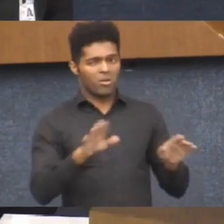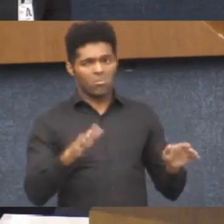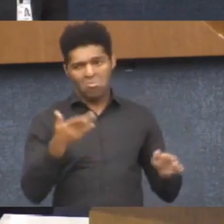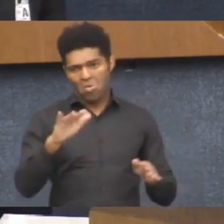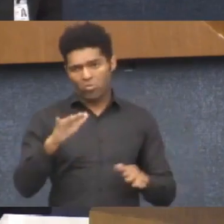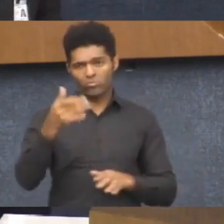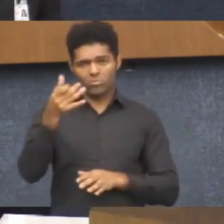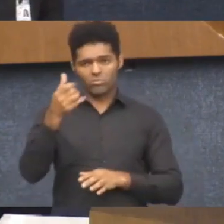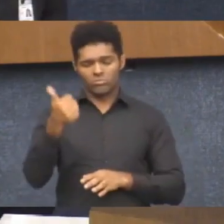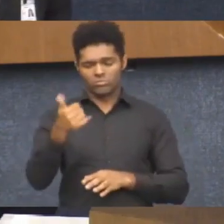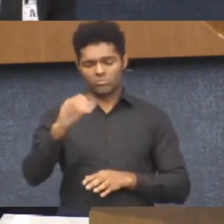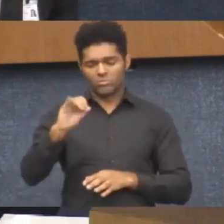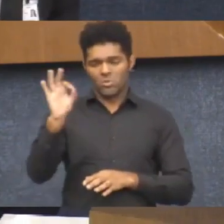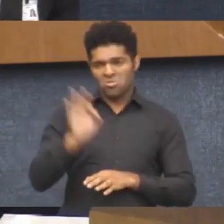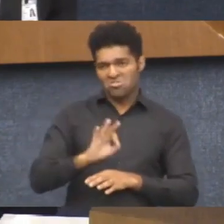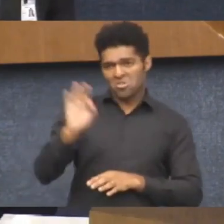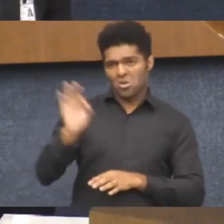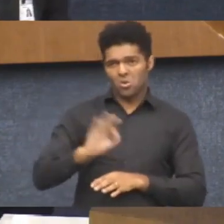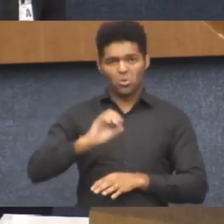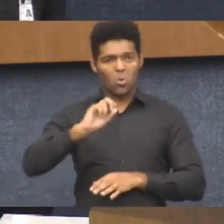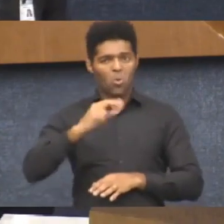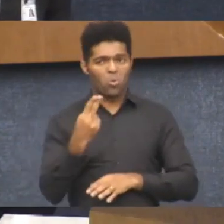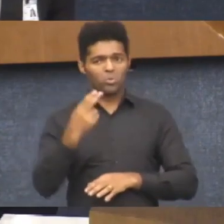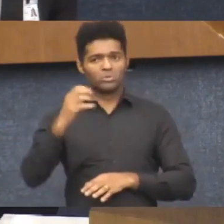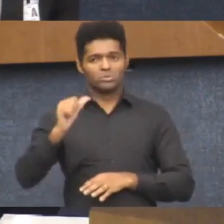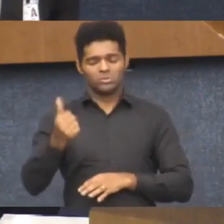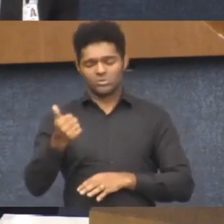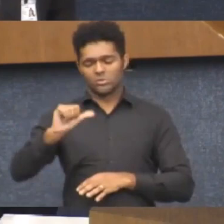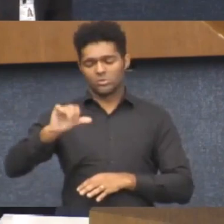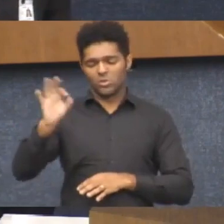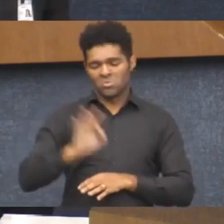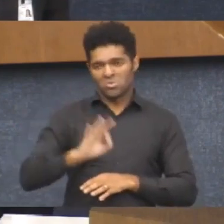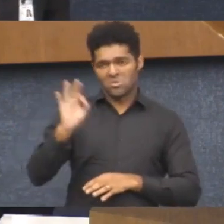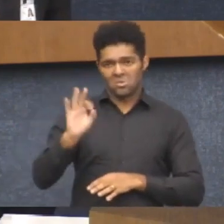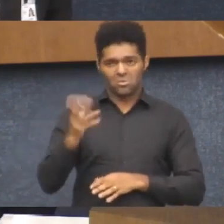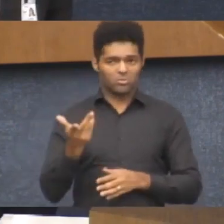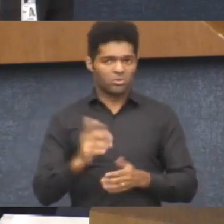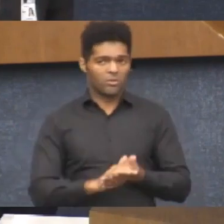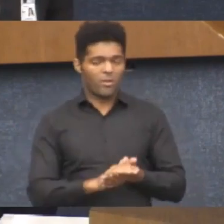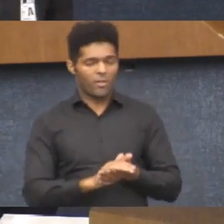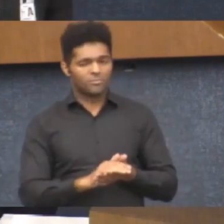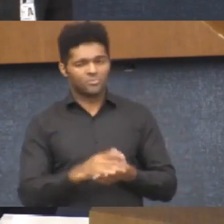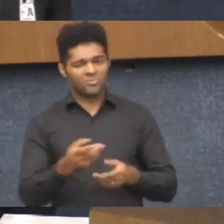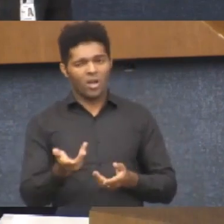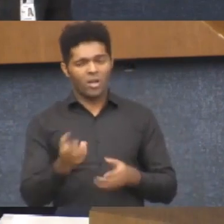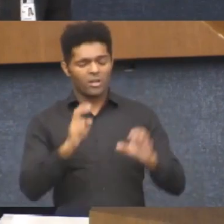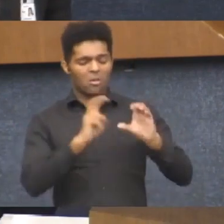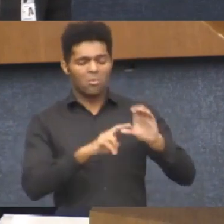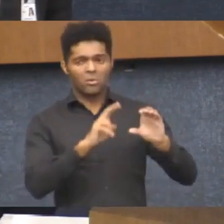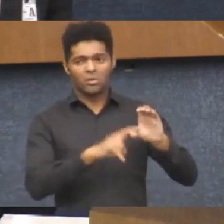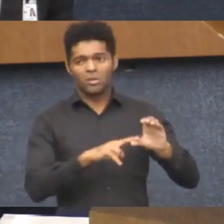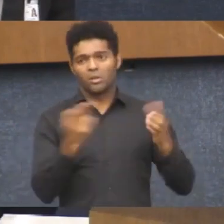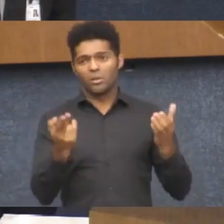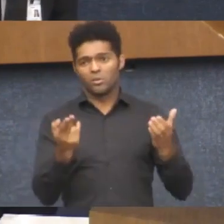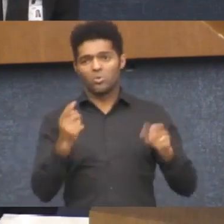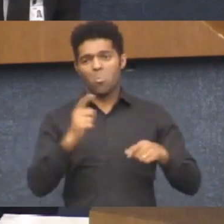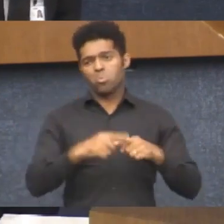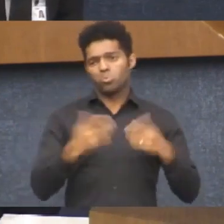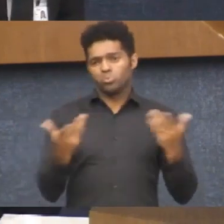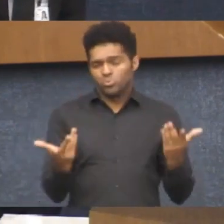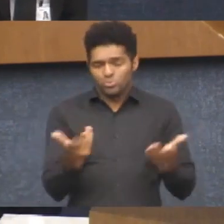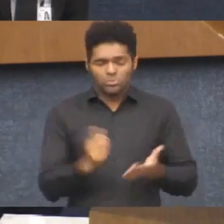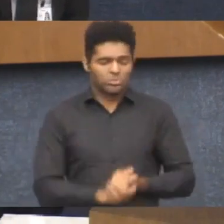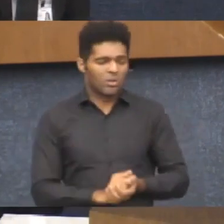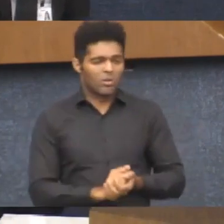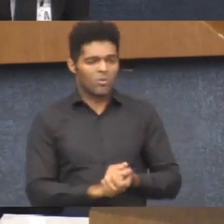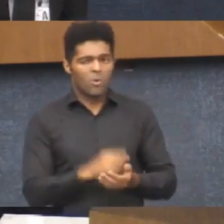19%, variando aí entre as causas. Então, se a gente pegasse esses cenários, o quanto a gente poderia ter economizado, né, Bruno? Você falou aí